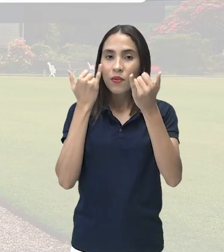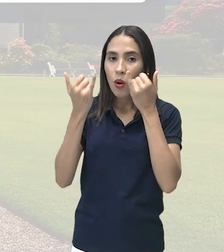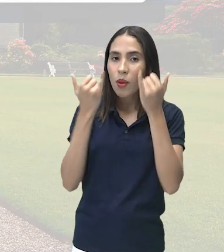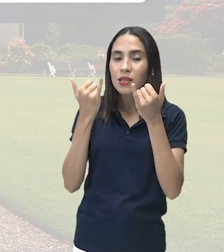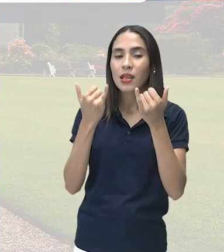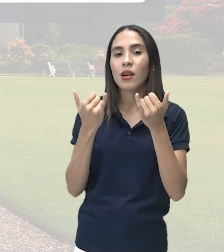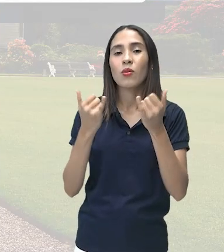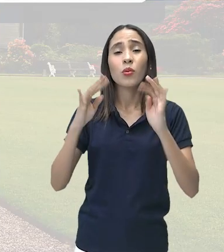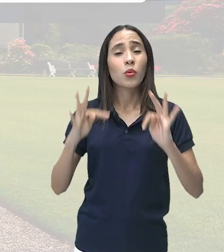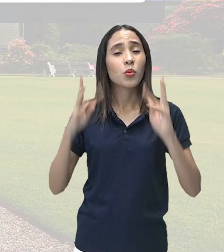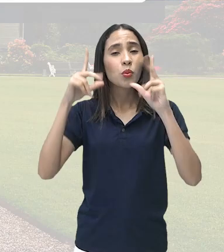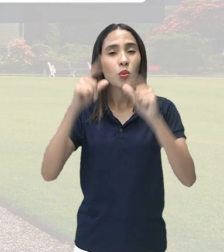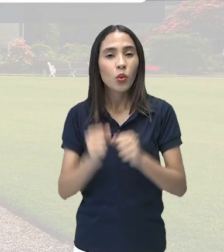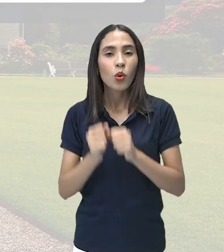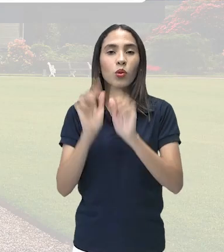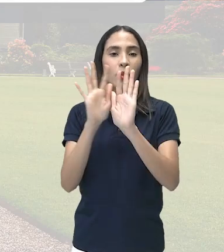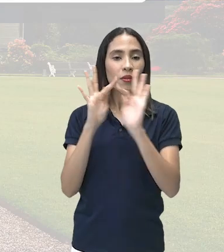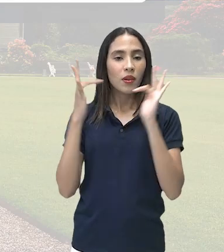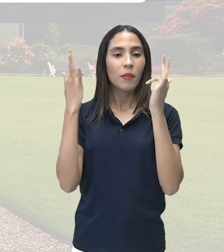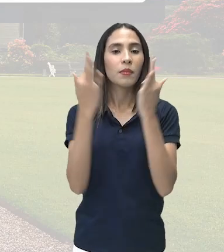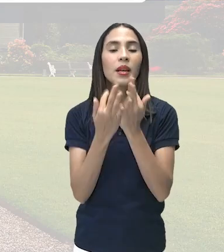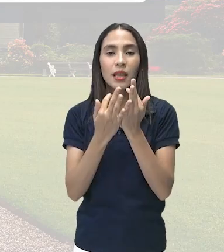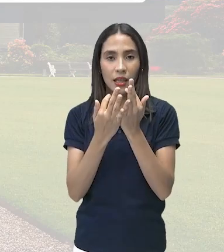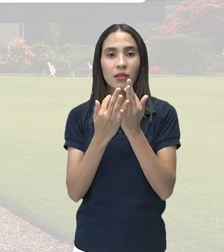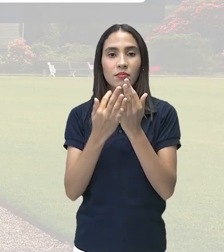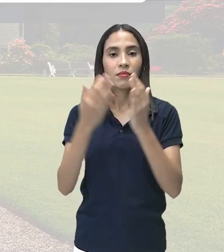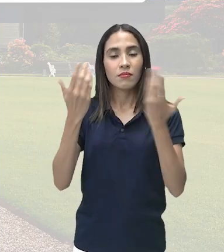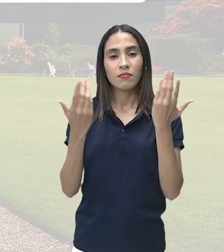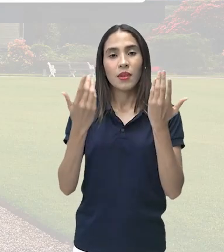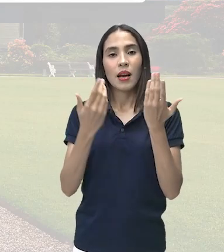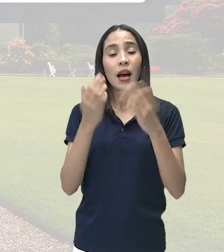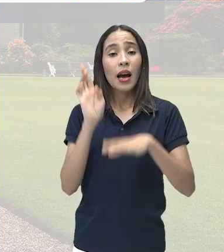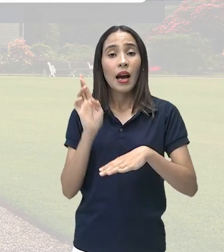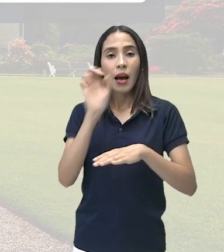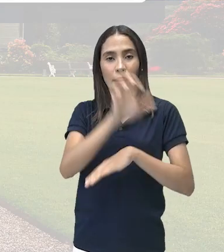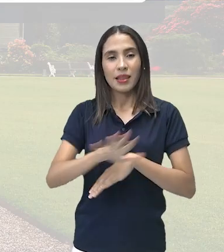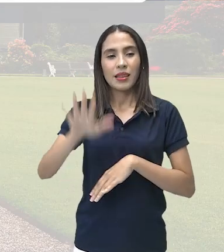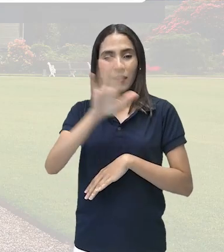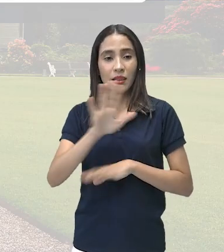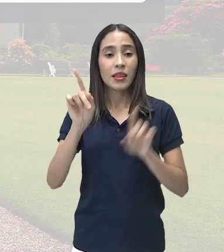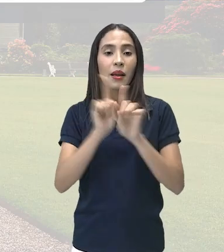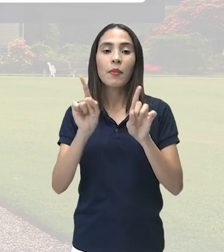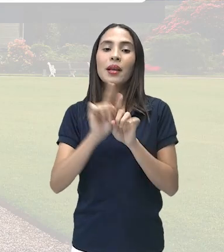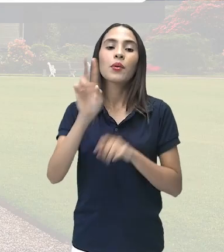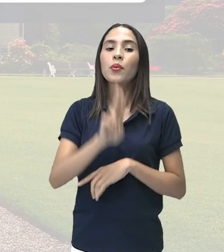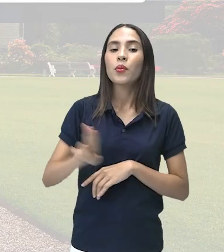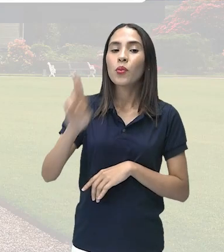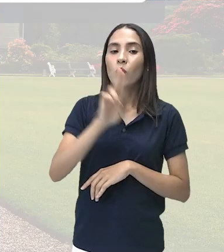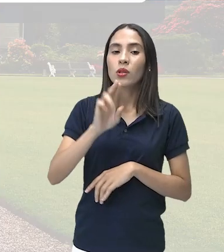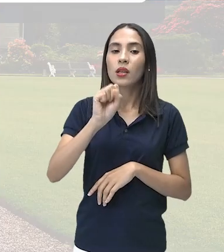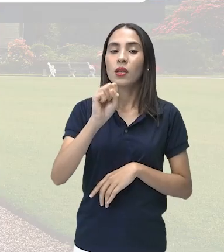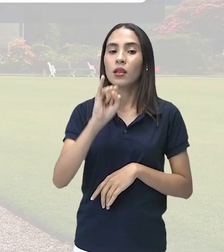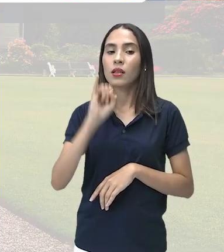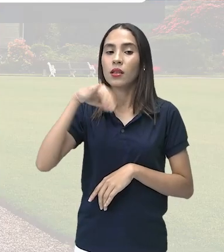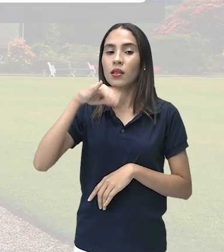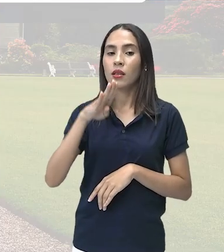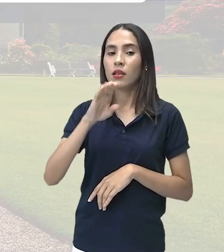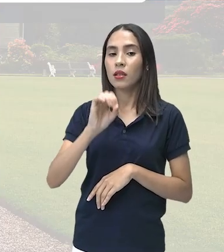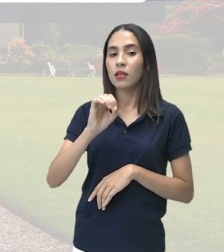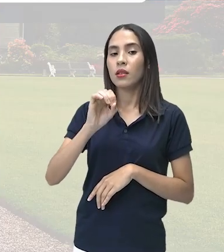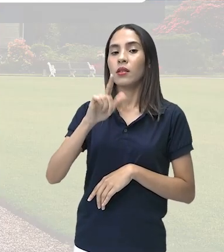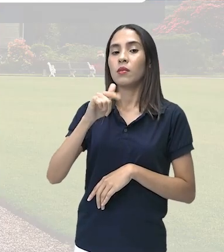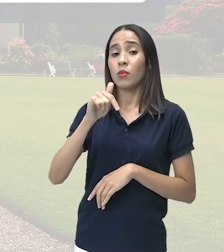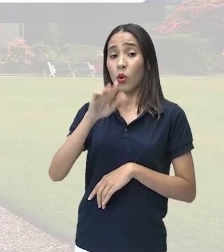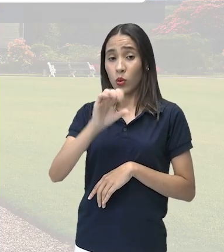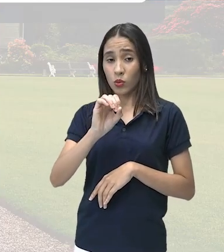dá informações sobre toda uma linhagem que está sendo representada. E ela utiliza, então, símbolos que